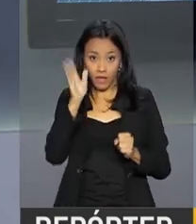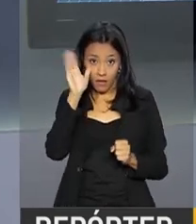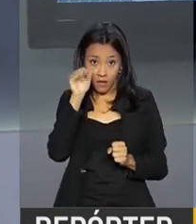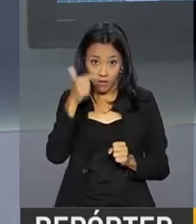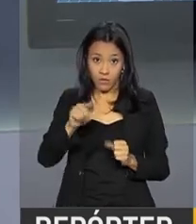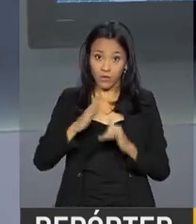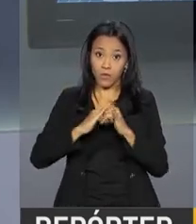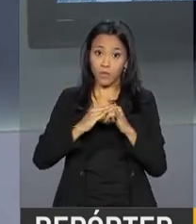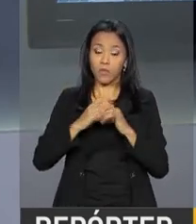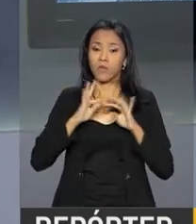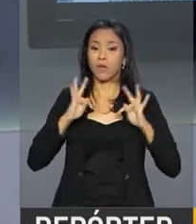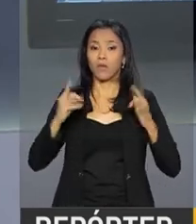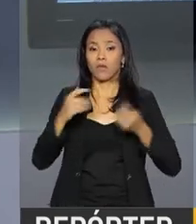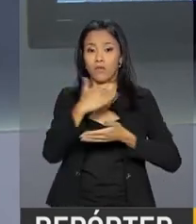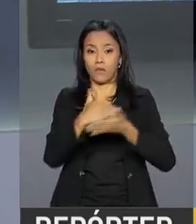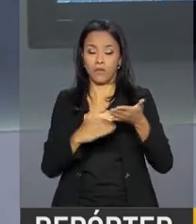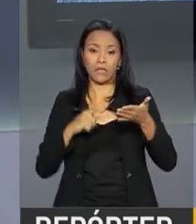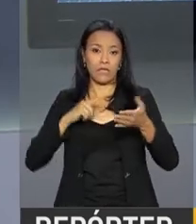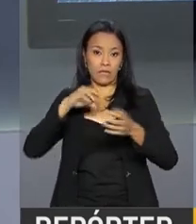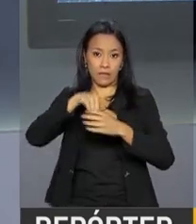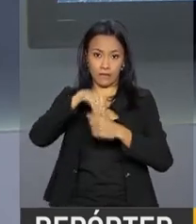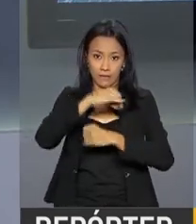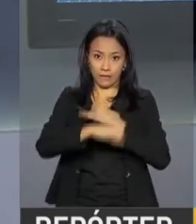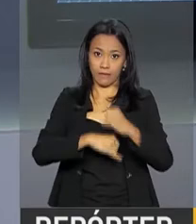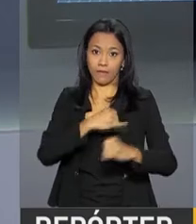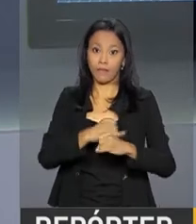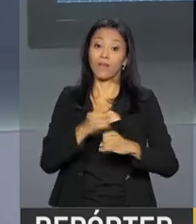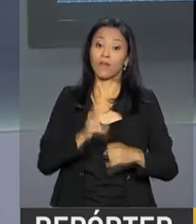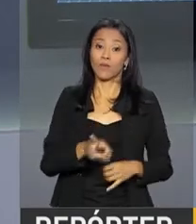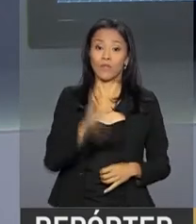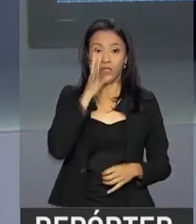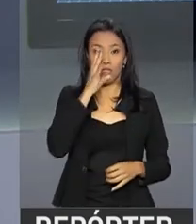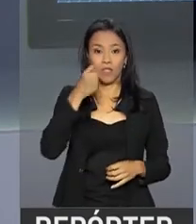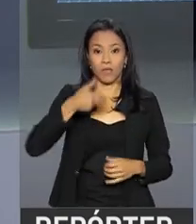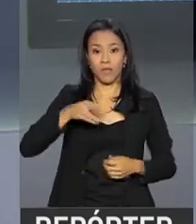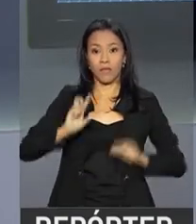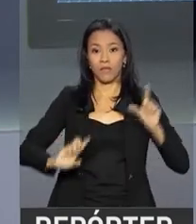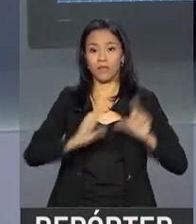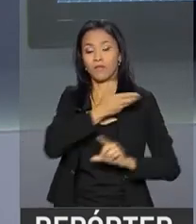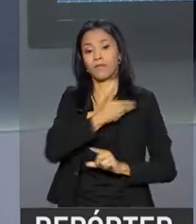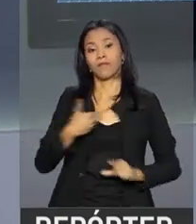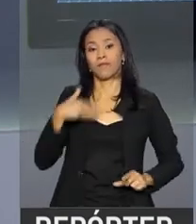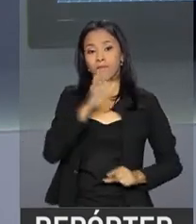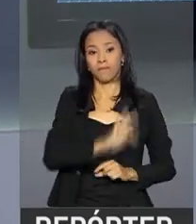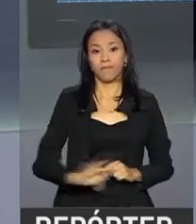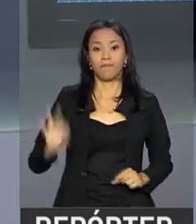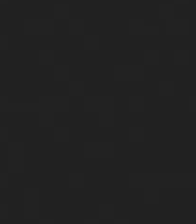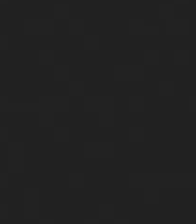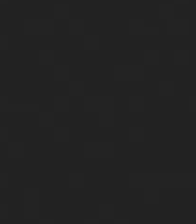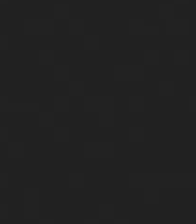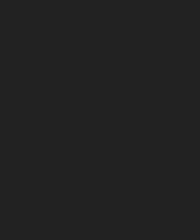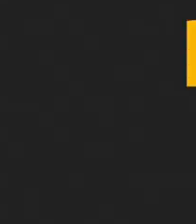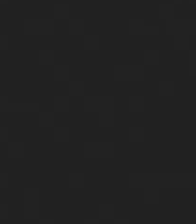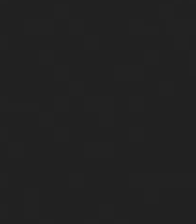youtube toda nossa programação também está na internet continue na nbr a tv do governo federal